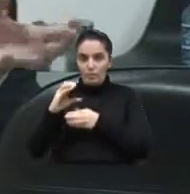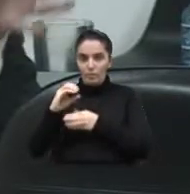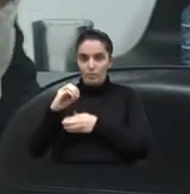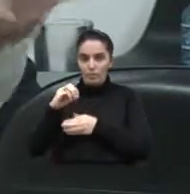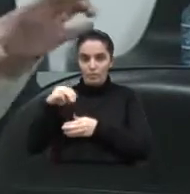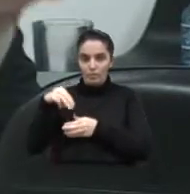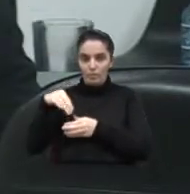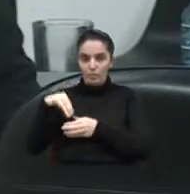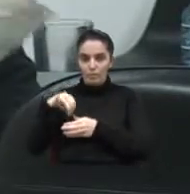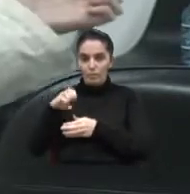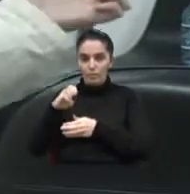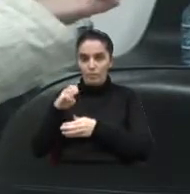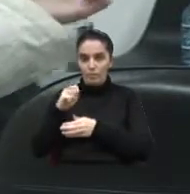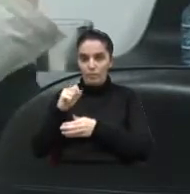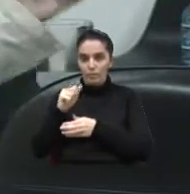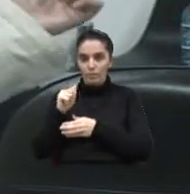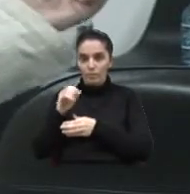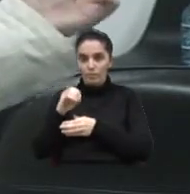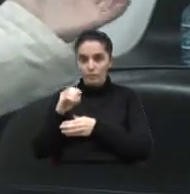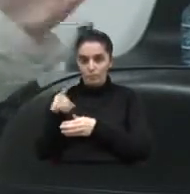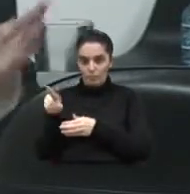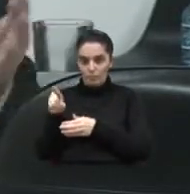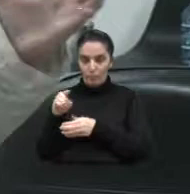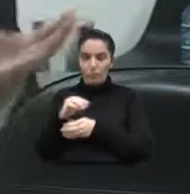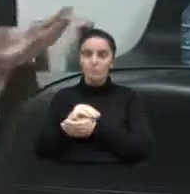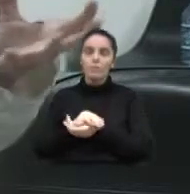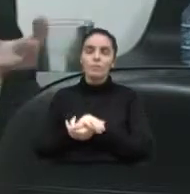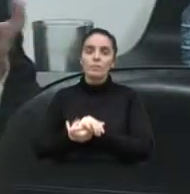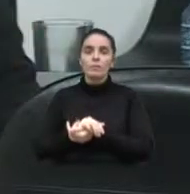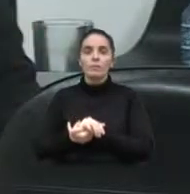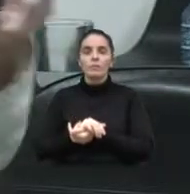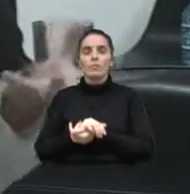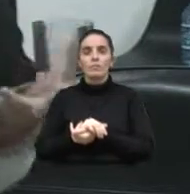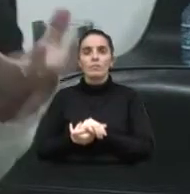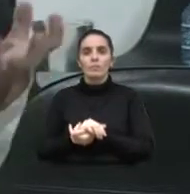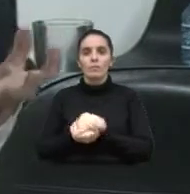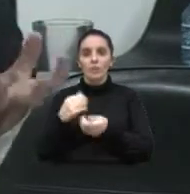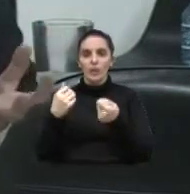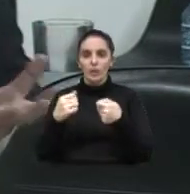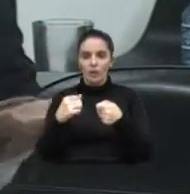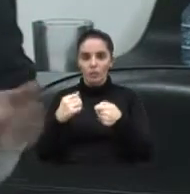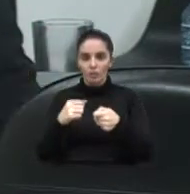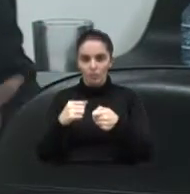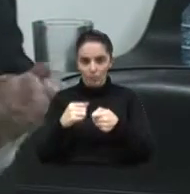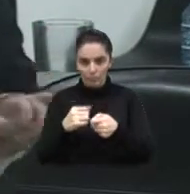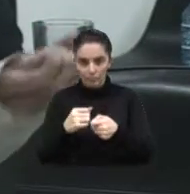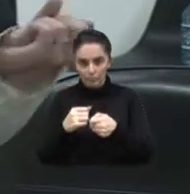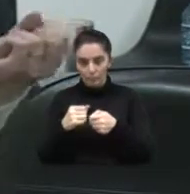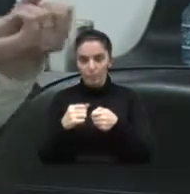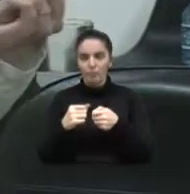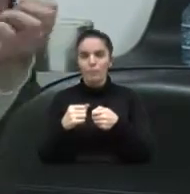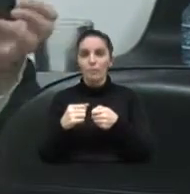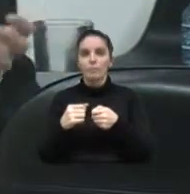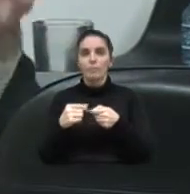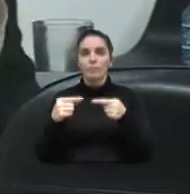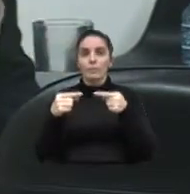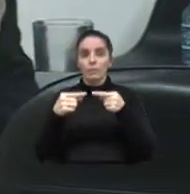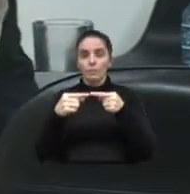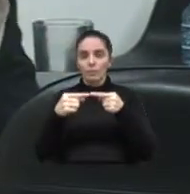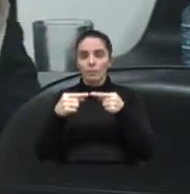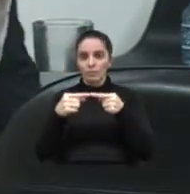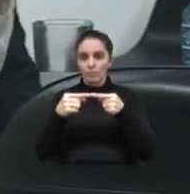solicitamos que ele fosse adequado à demanda técnica, colocado em algo que tivesse relação com o direito, por isso na Secretaria de Negócios